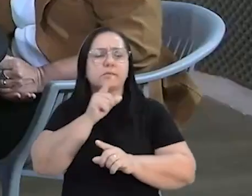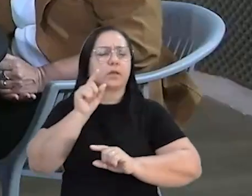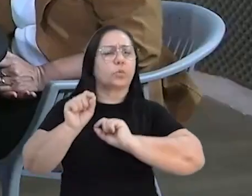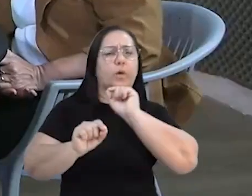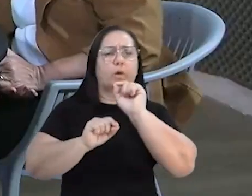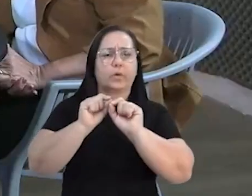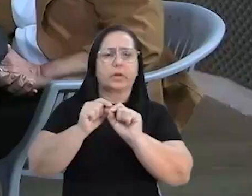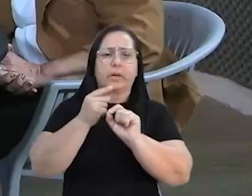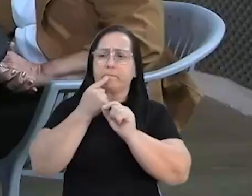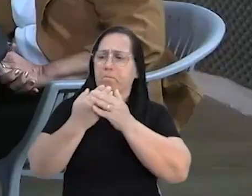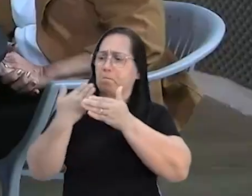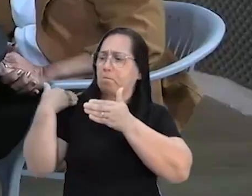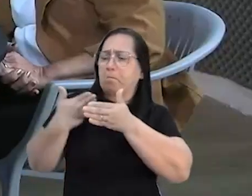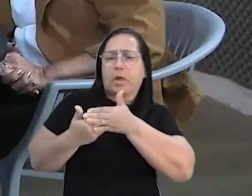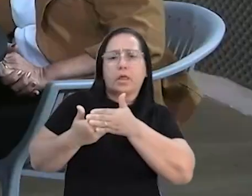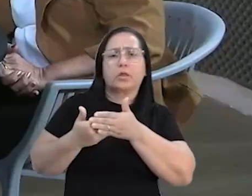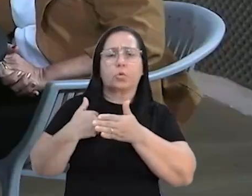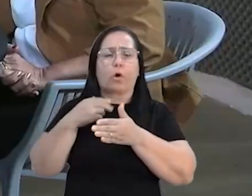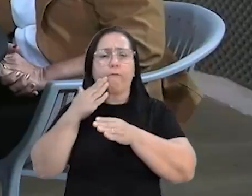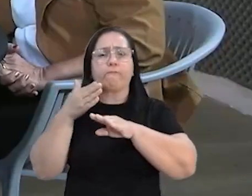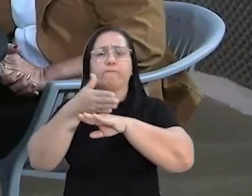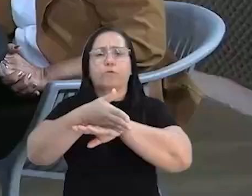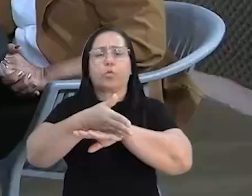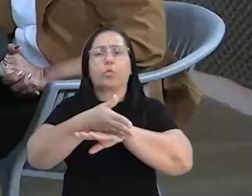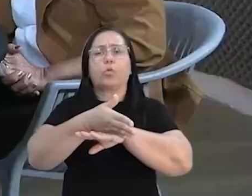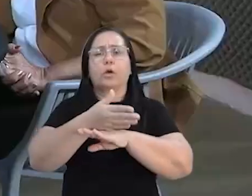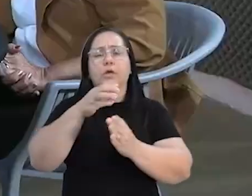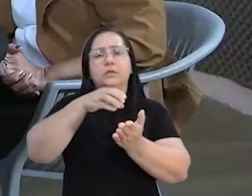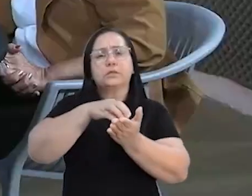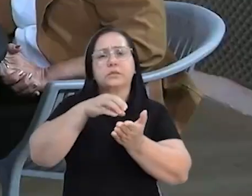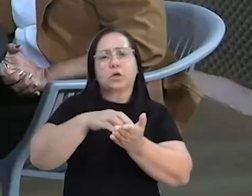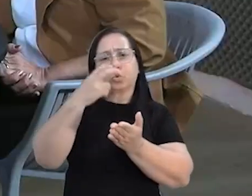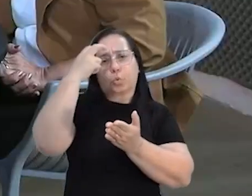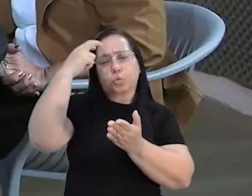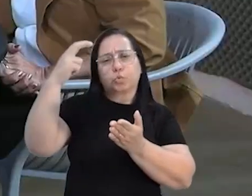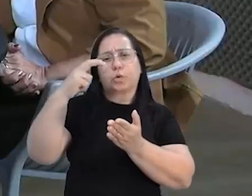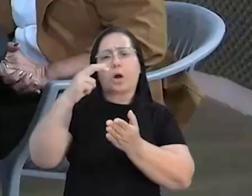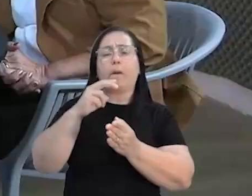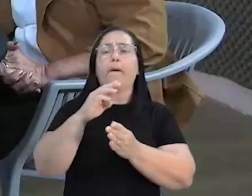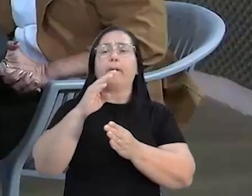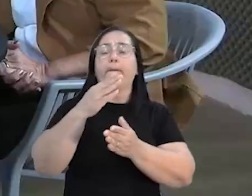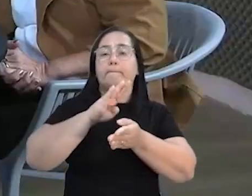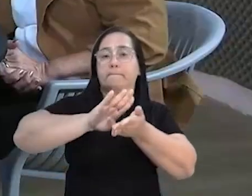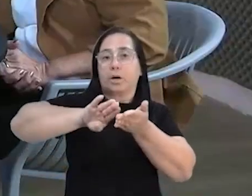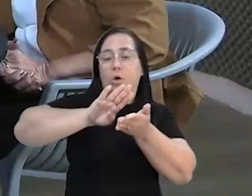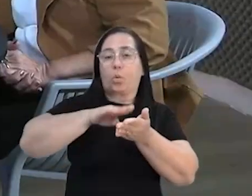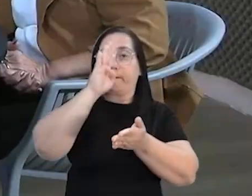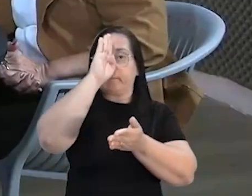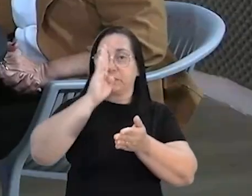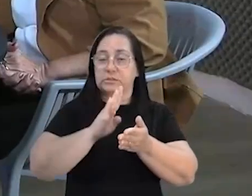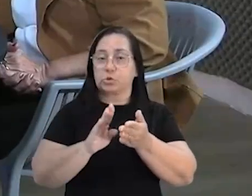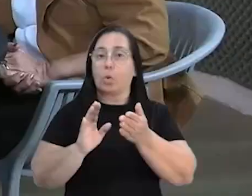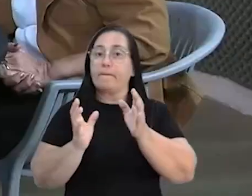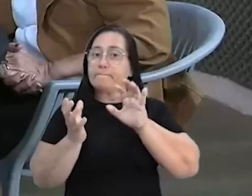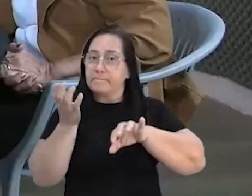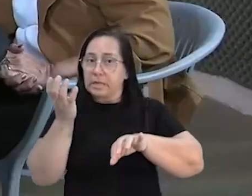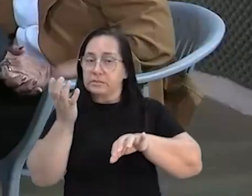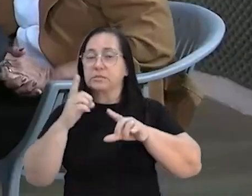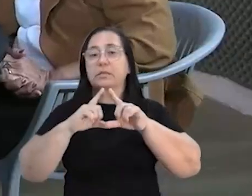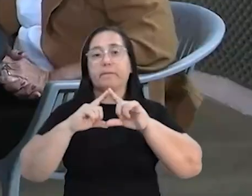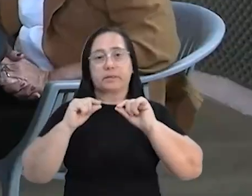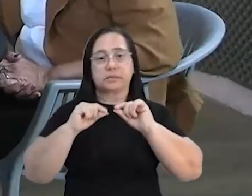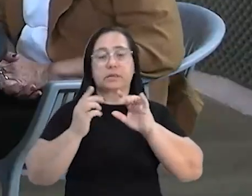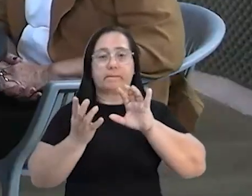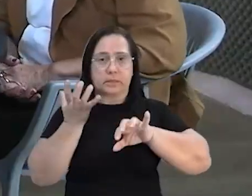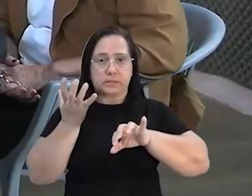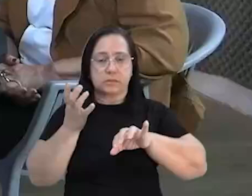que, recentemente, eu fui ao Centro Cultural Banco do Brasil, em Brasília. E aí,